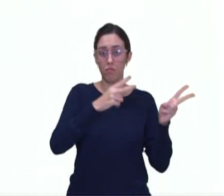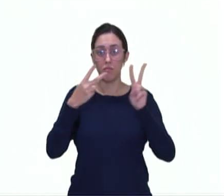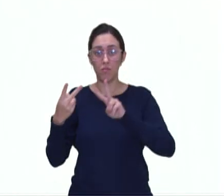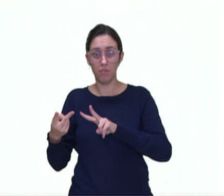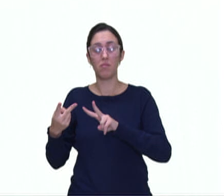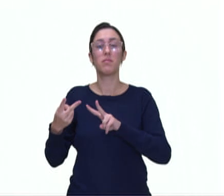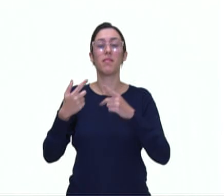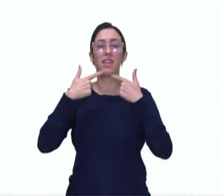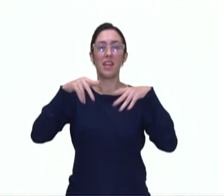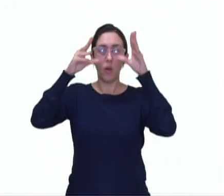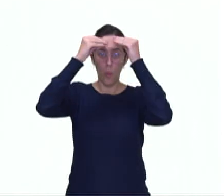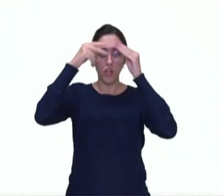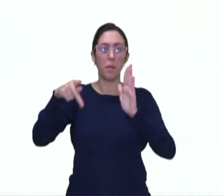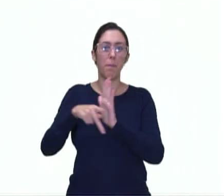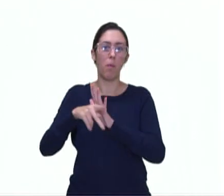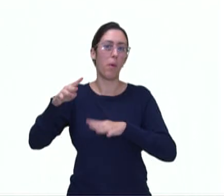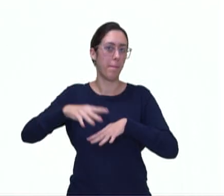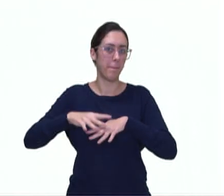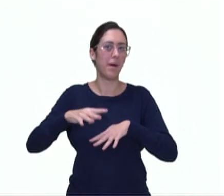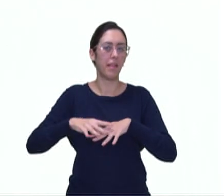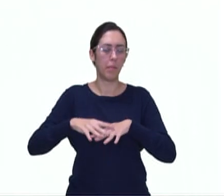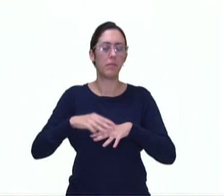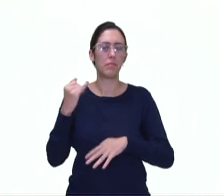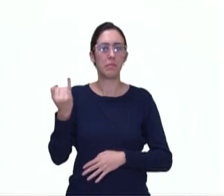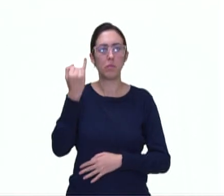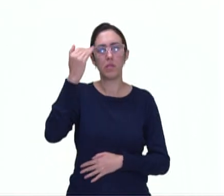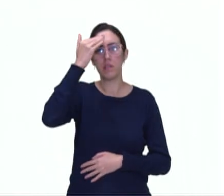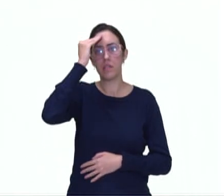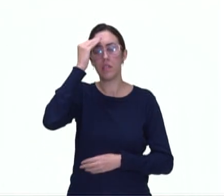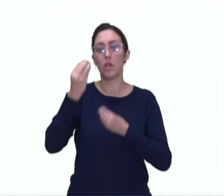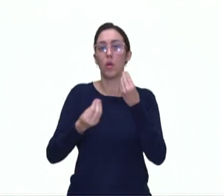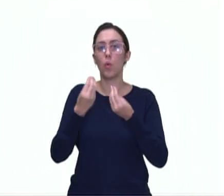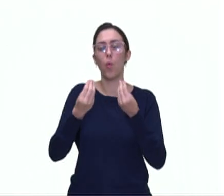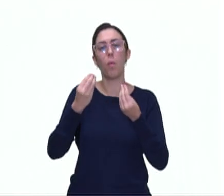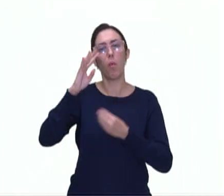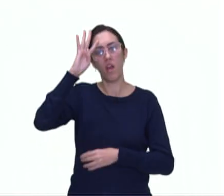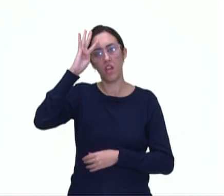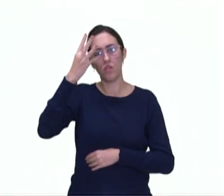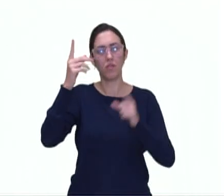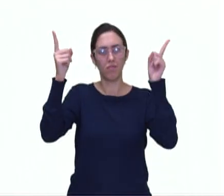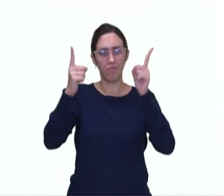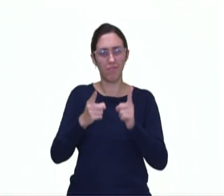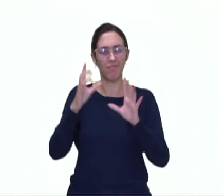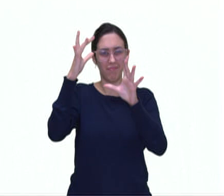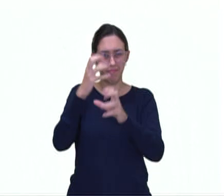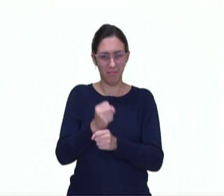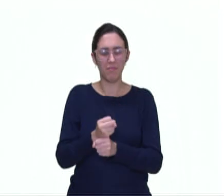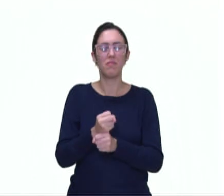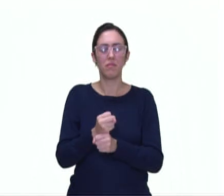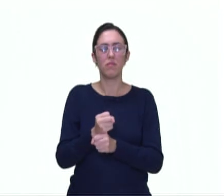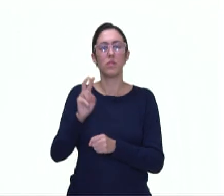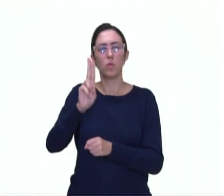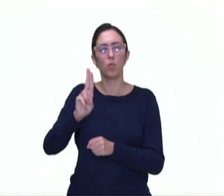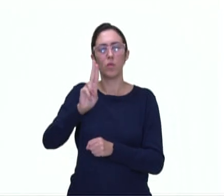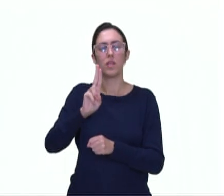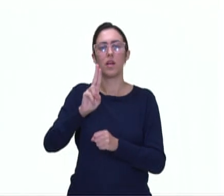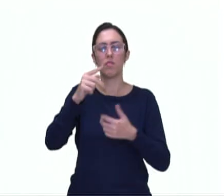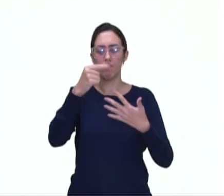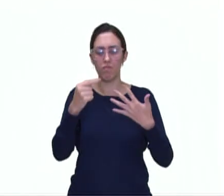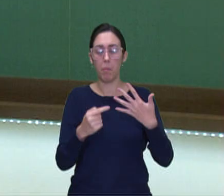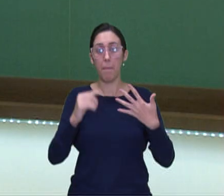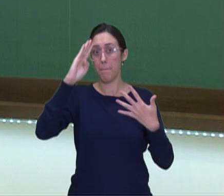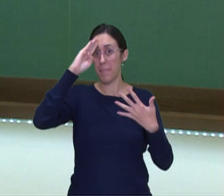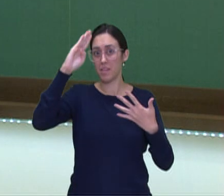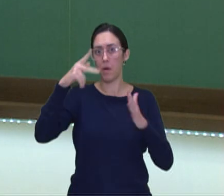algébrica. Compreender e resolver expressões algébricas utilizando as propriedades fundamentais das operações.